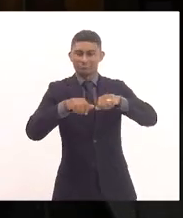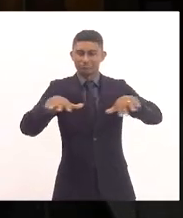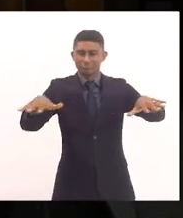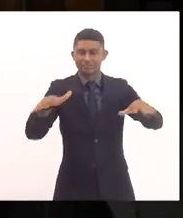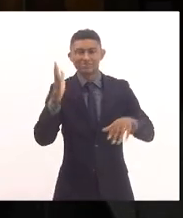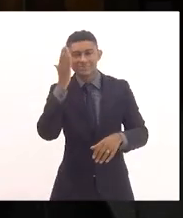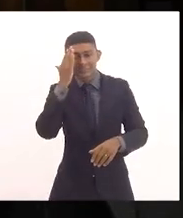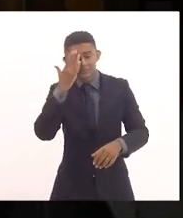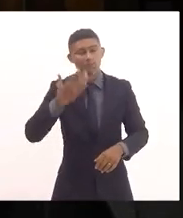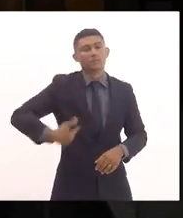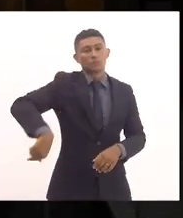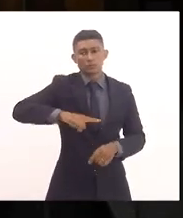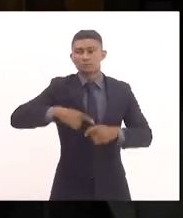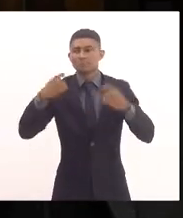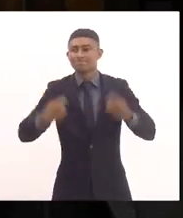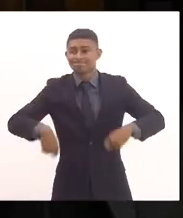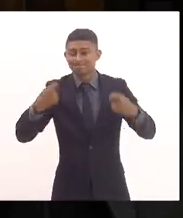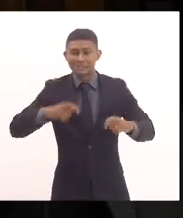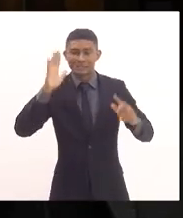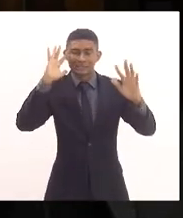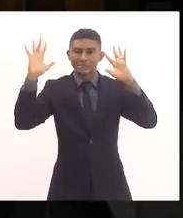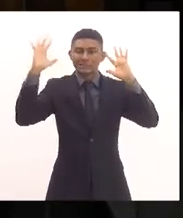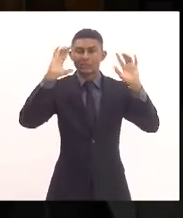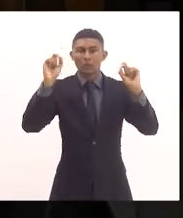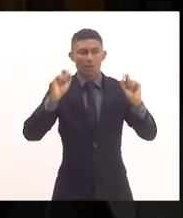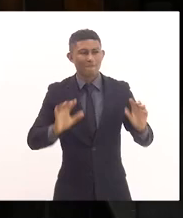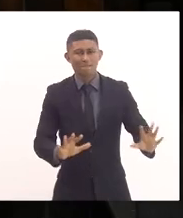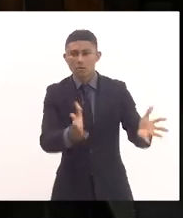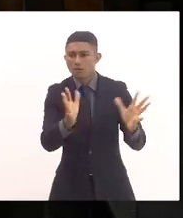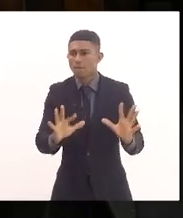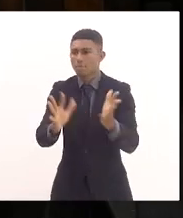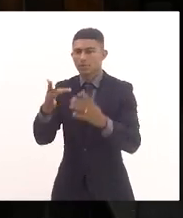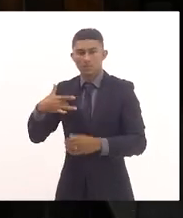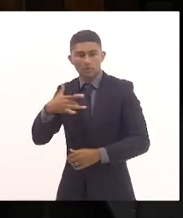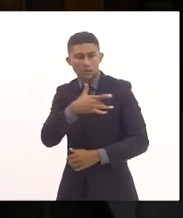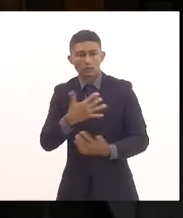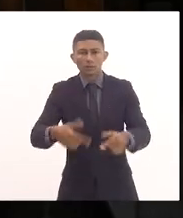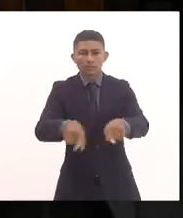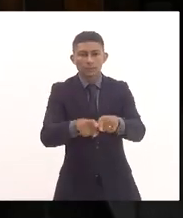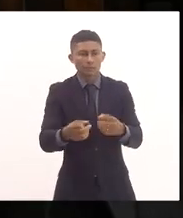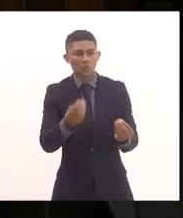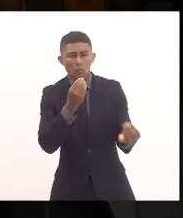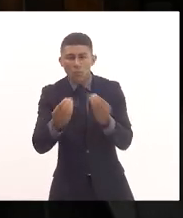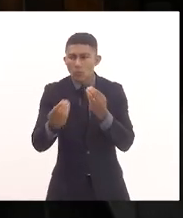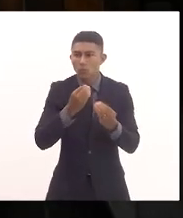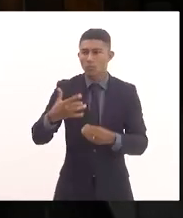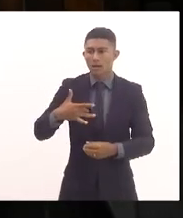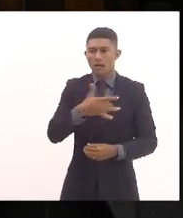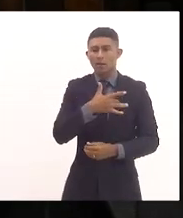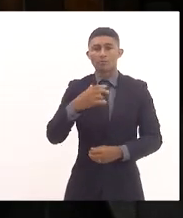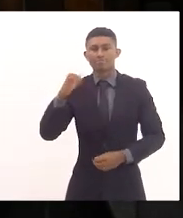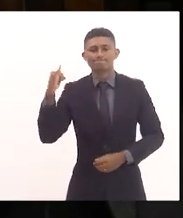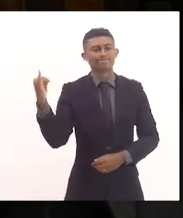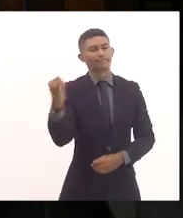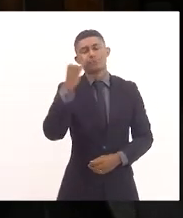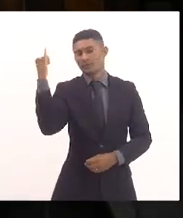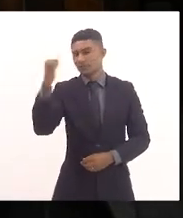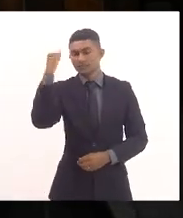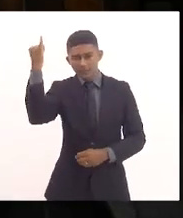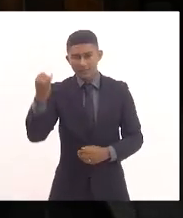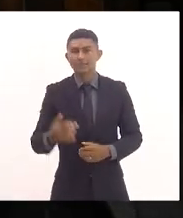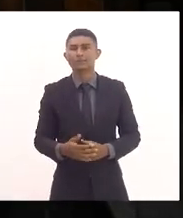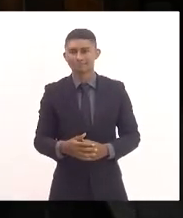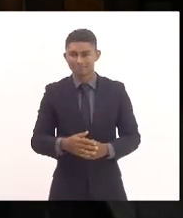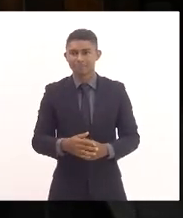a gente precisa pensar a promoção à saúde. E a alimentação saudável é parte fundamental